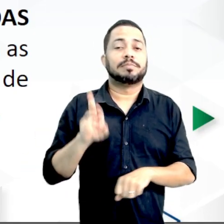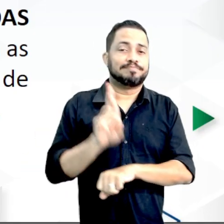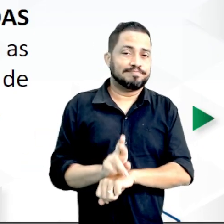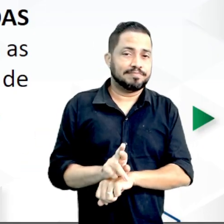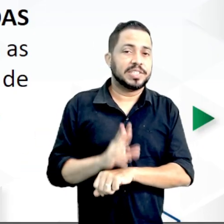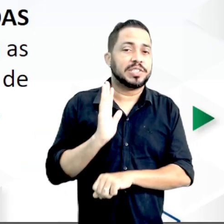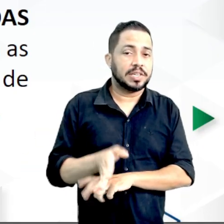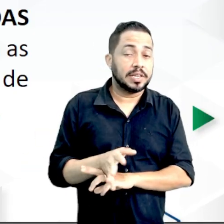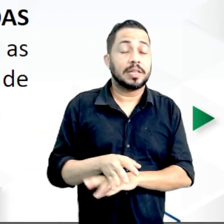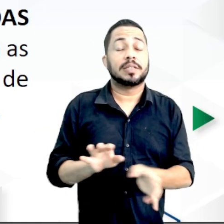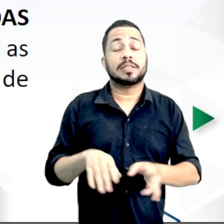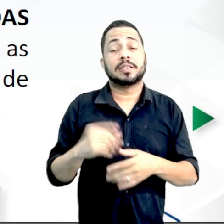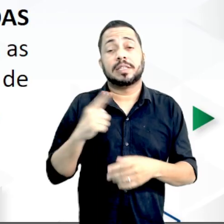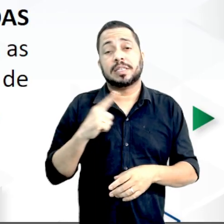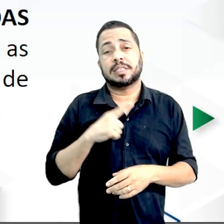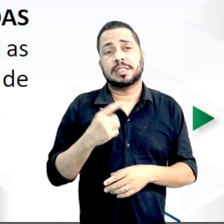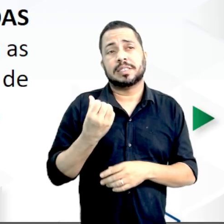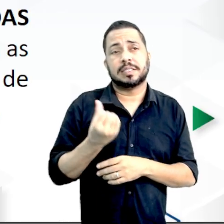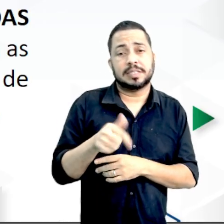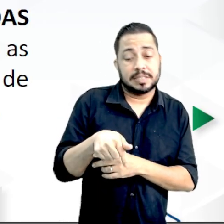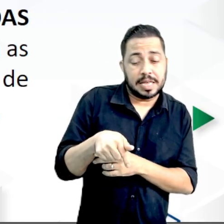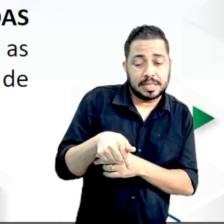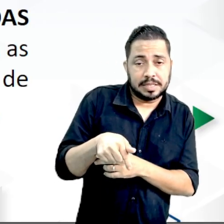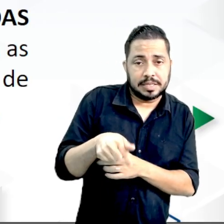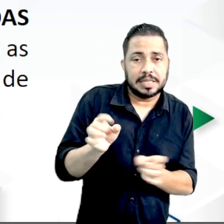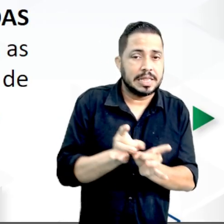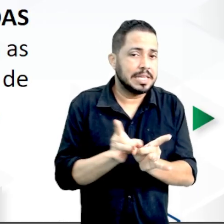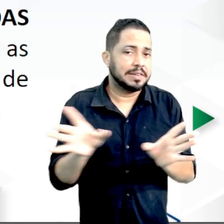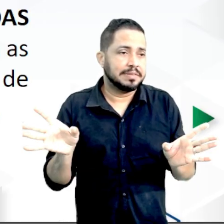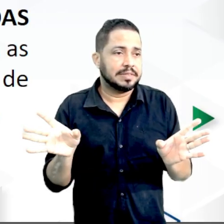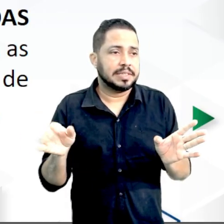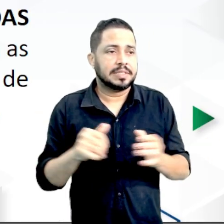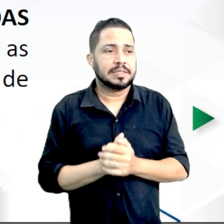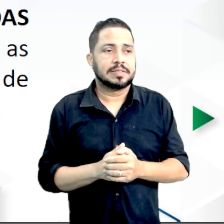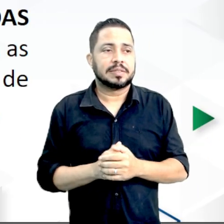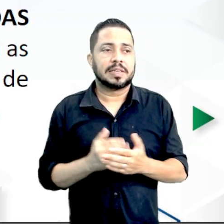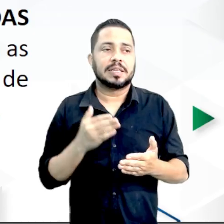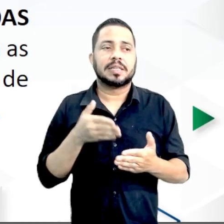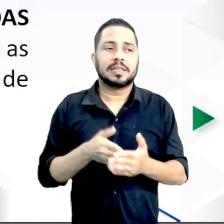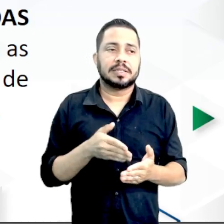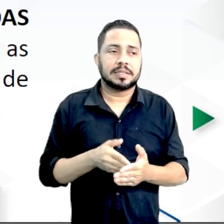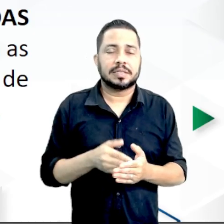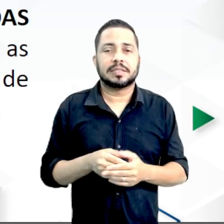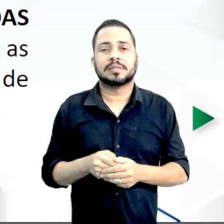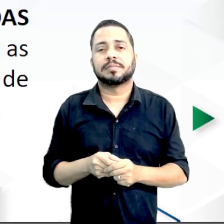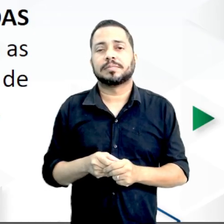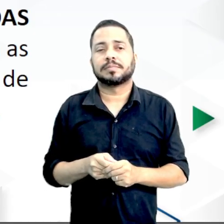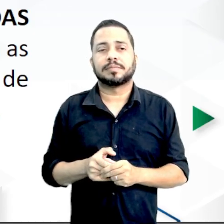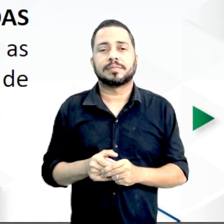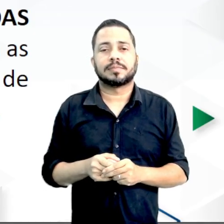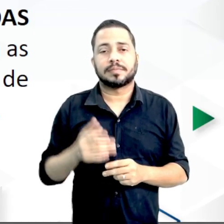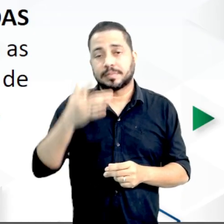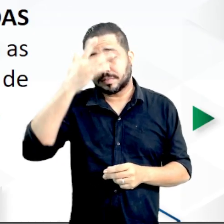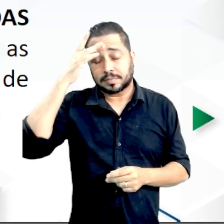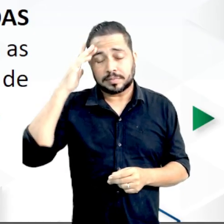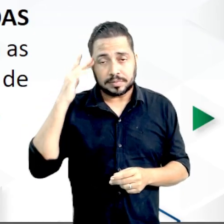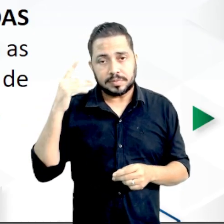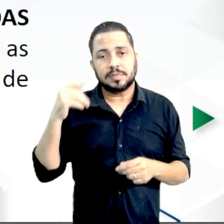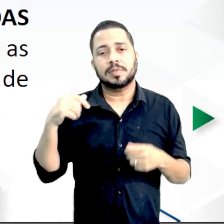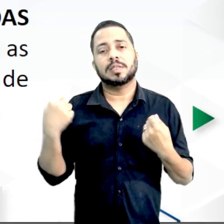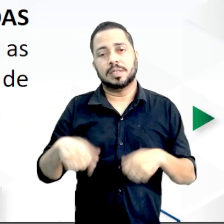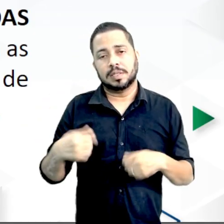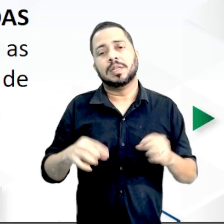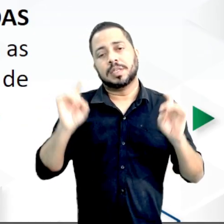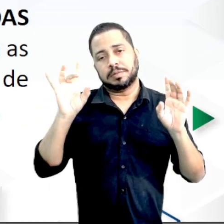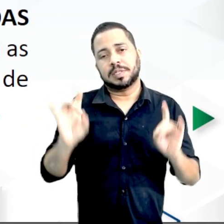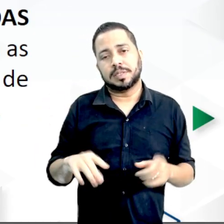num total de 7 poltronas livres, né? Até as poltronas para as pessoas com necessidades